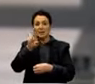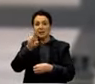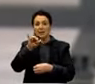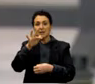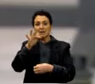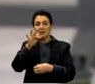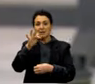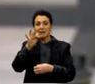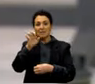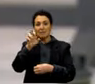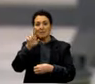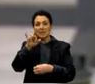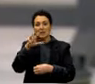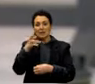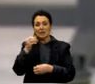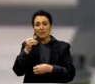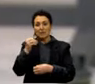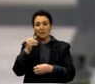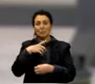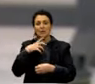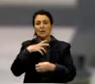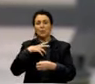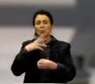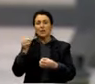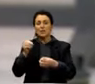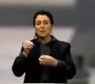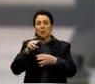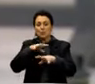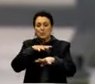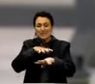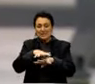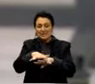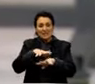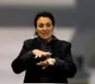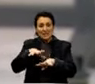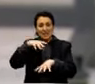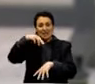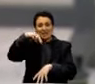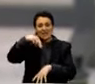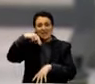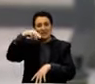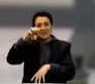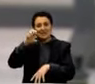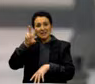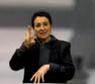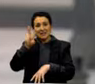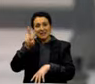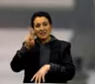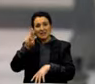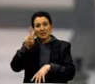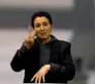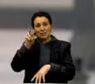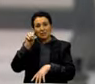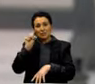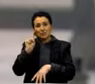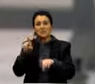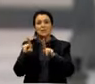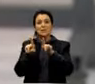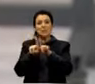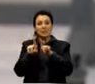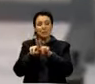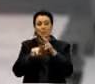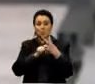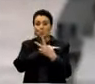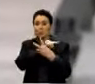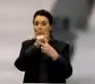que é formado pelos nervos, os famosos nervos, e também os gânglios. Os nervos,